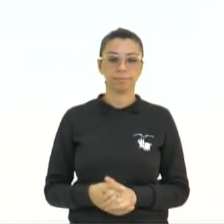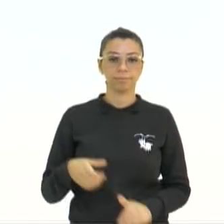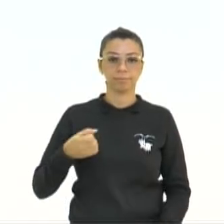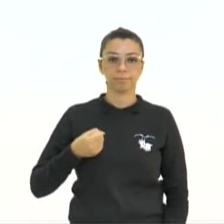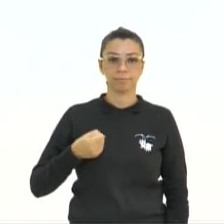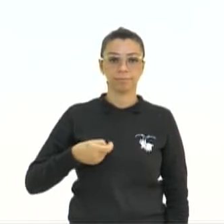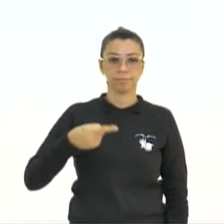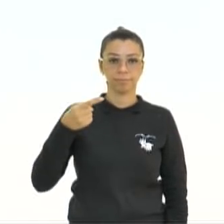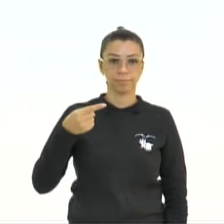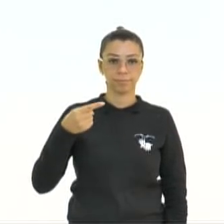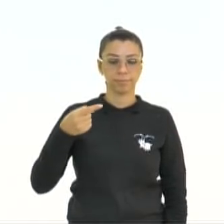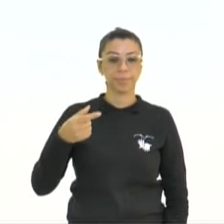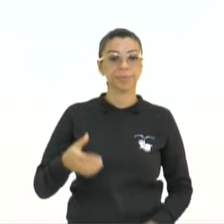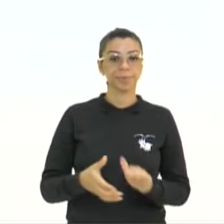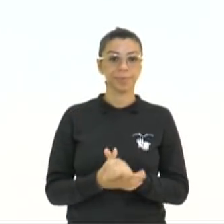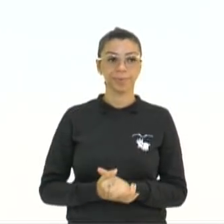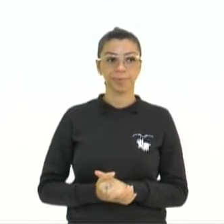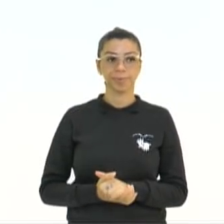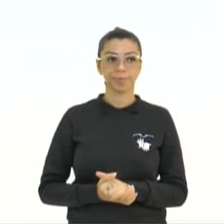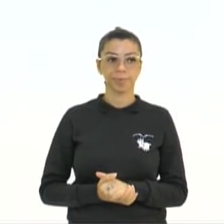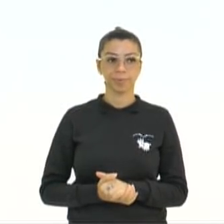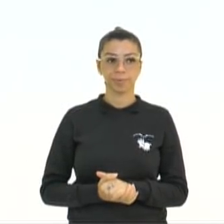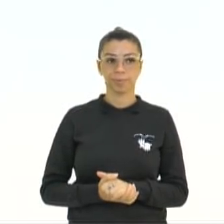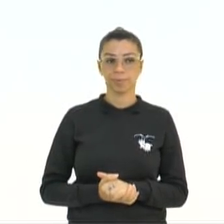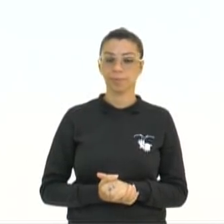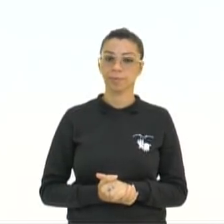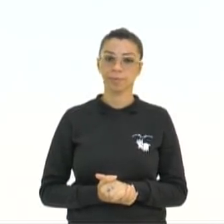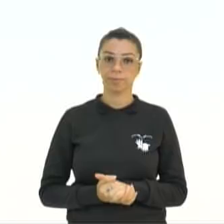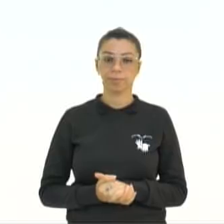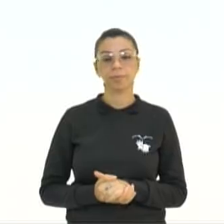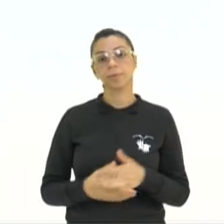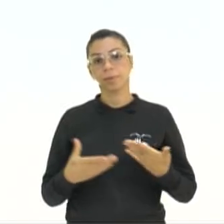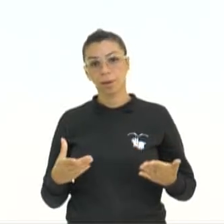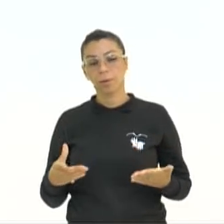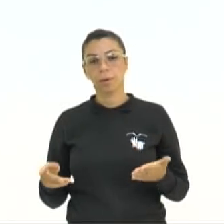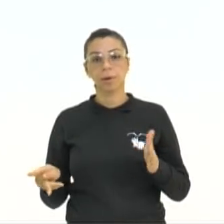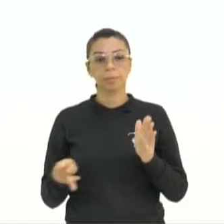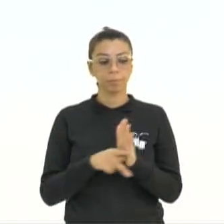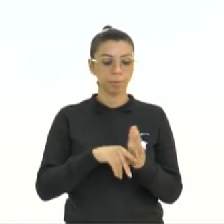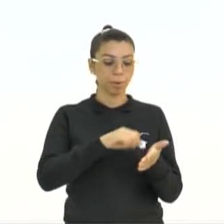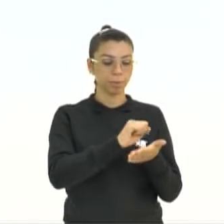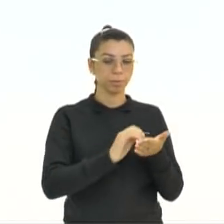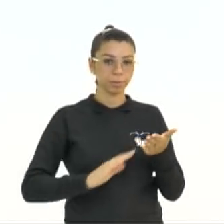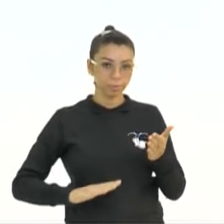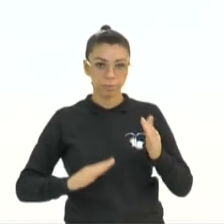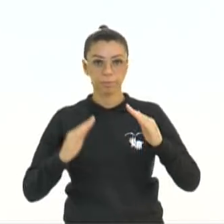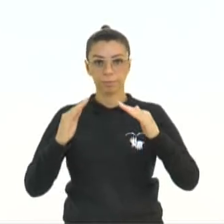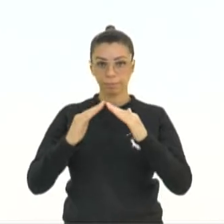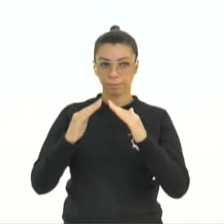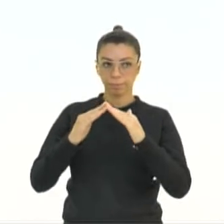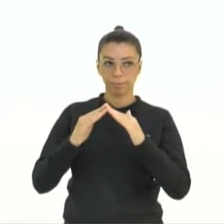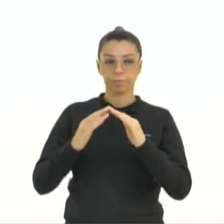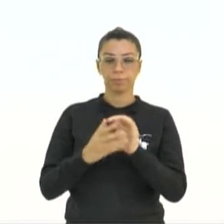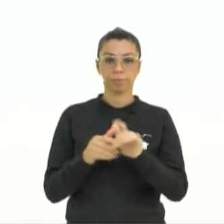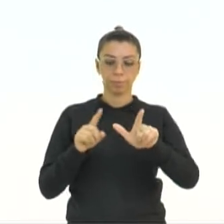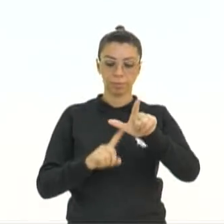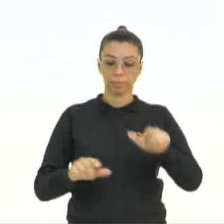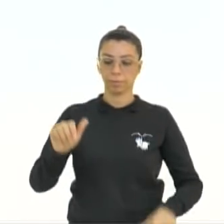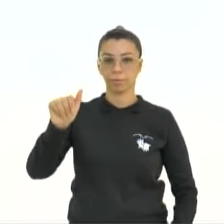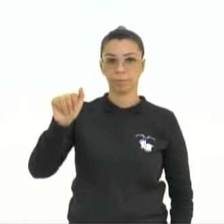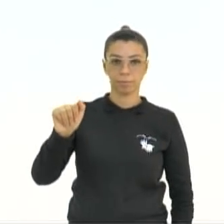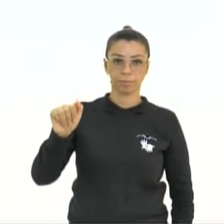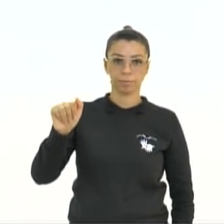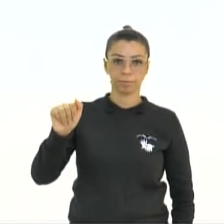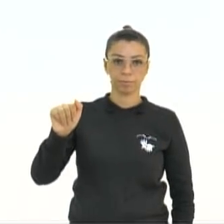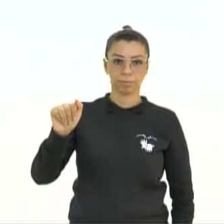1. É uma household chores. É uma tarefa de casa. O que é, será? Letra A. Do the